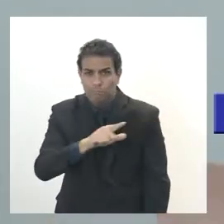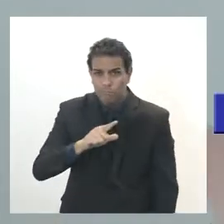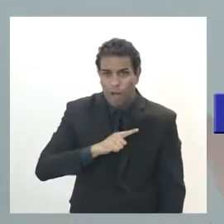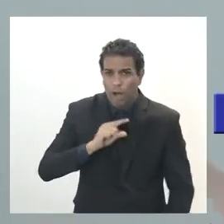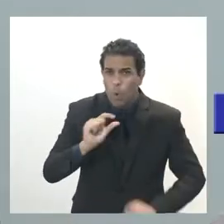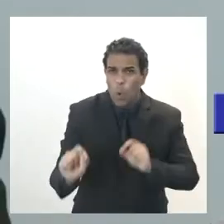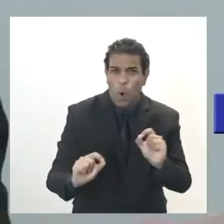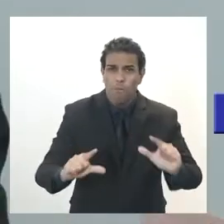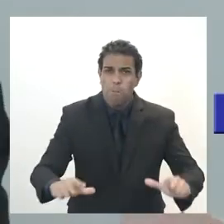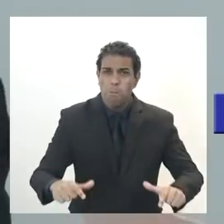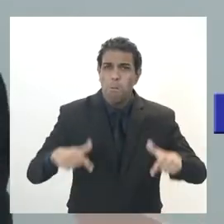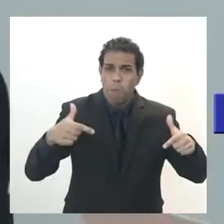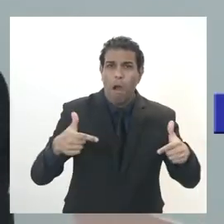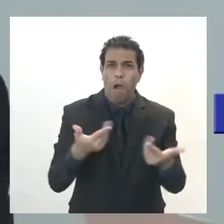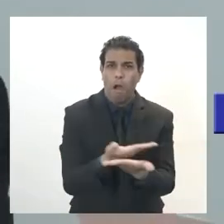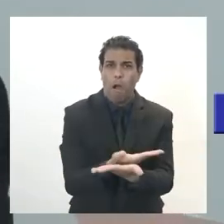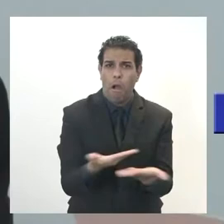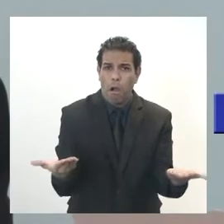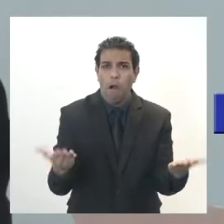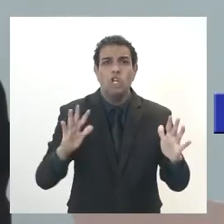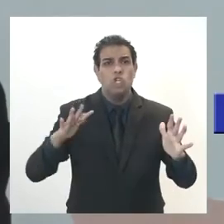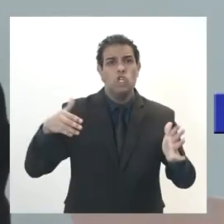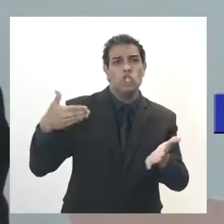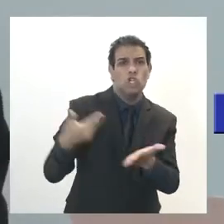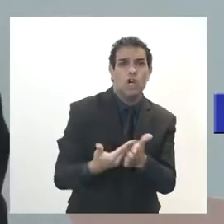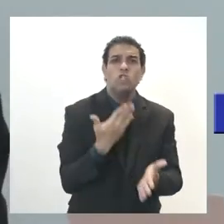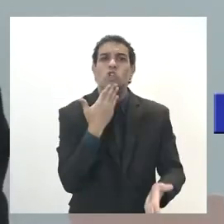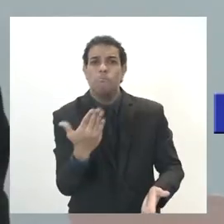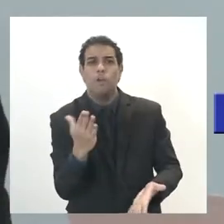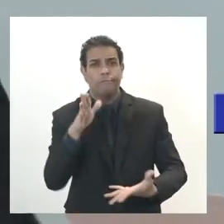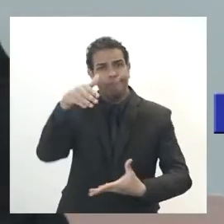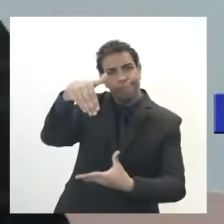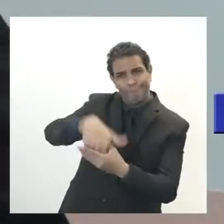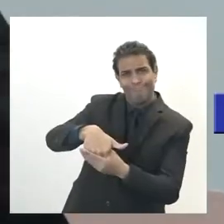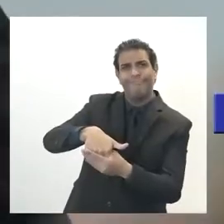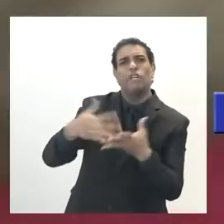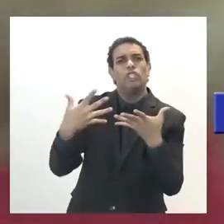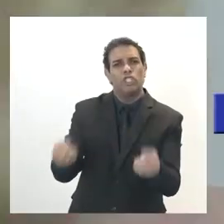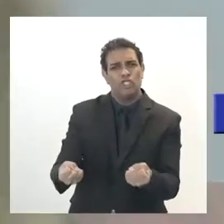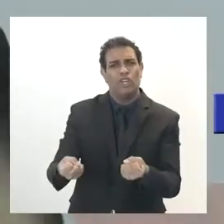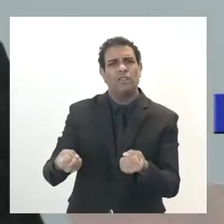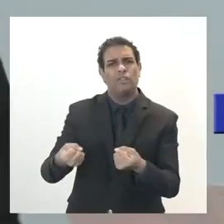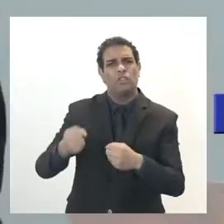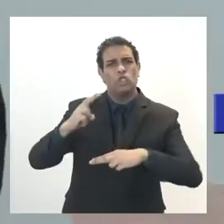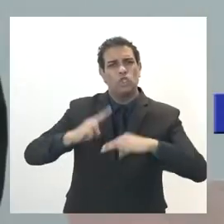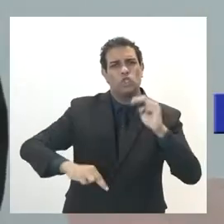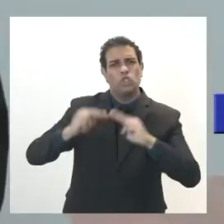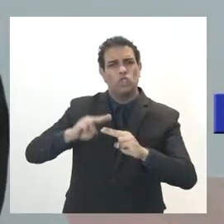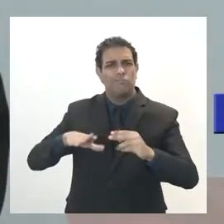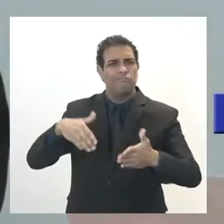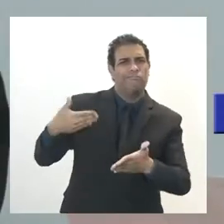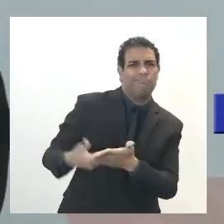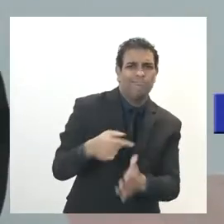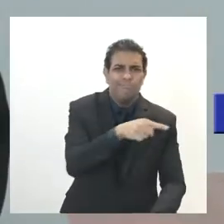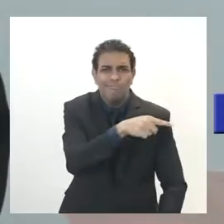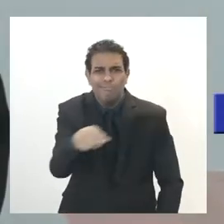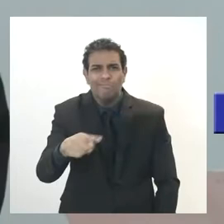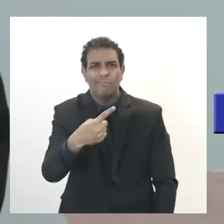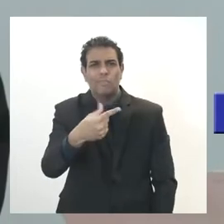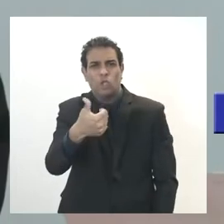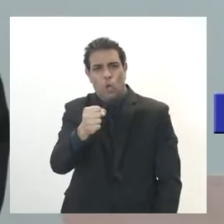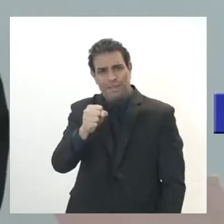vai aderir é pretende aderir já teve seu pedido de adesão incluído inclusive aceito em junho e tem um prazo como nós sabemos